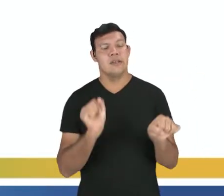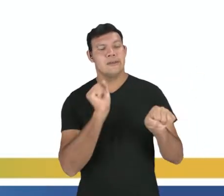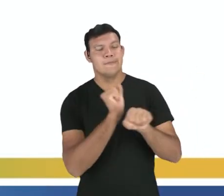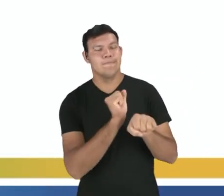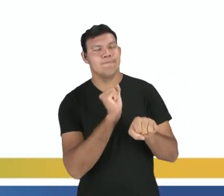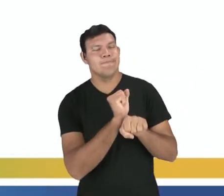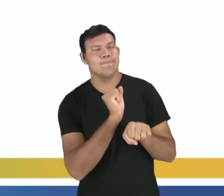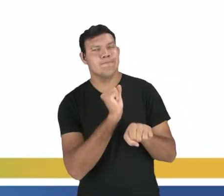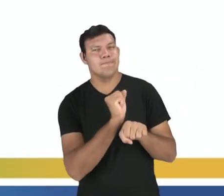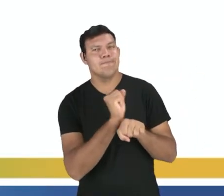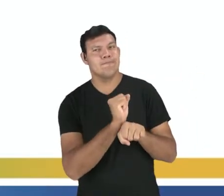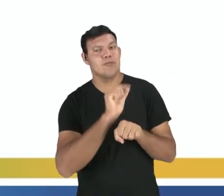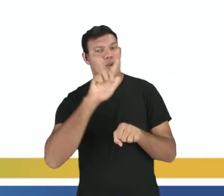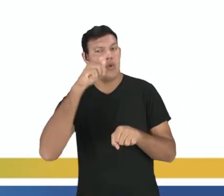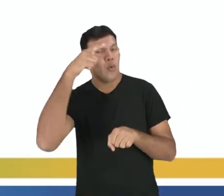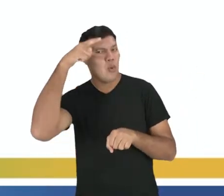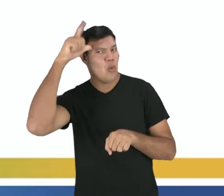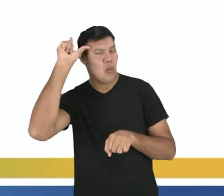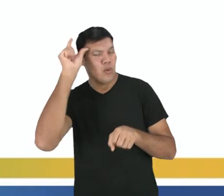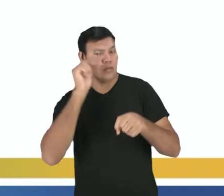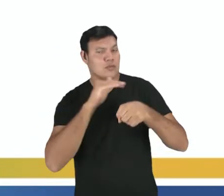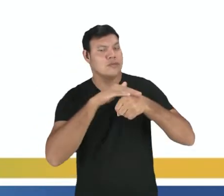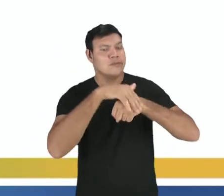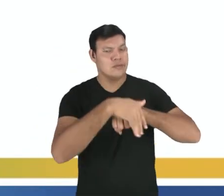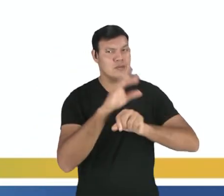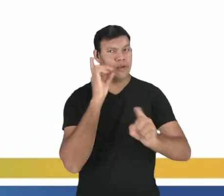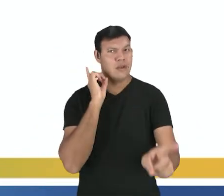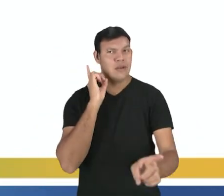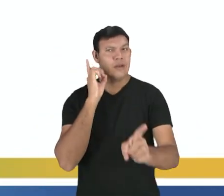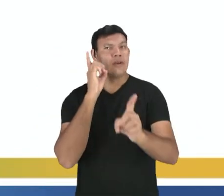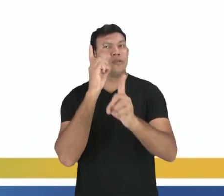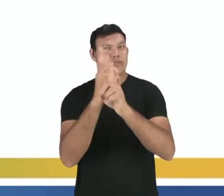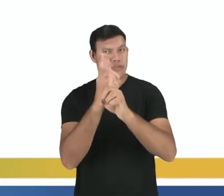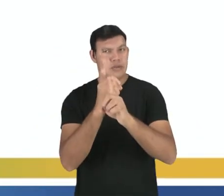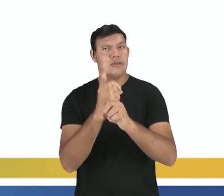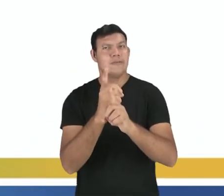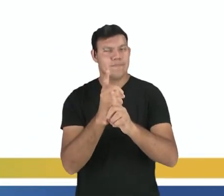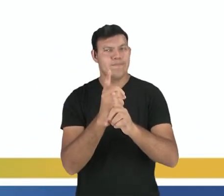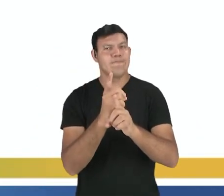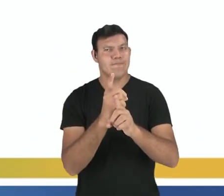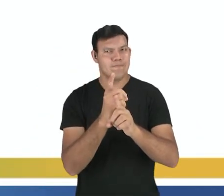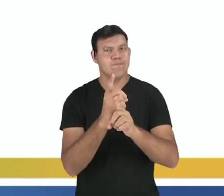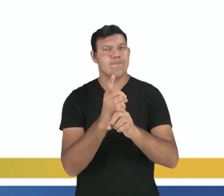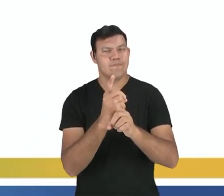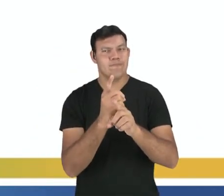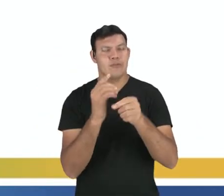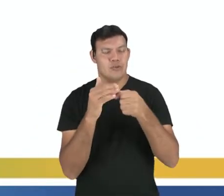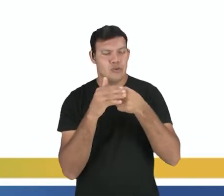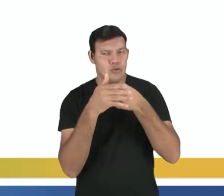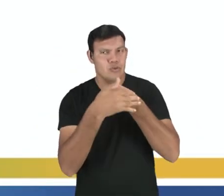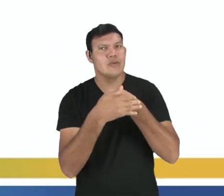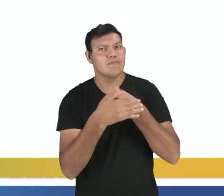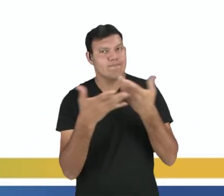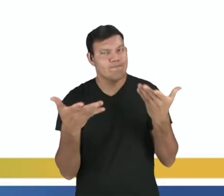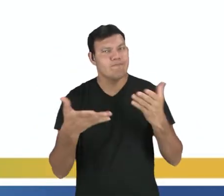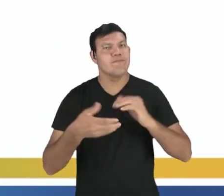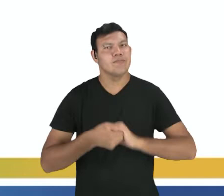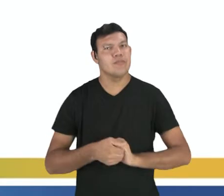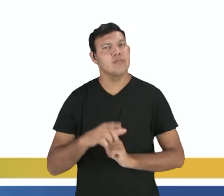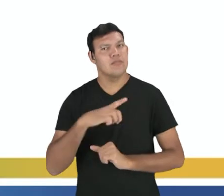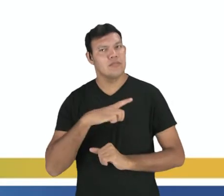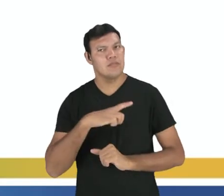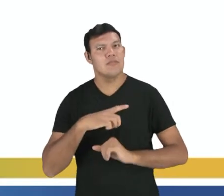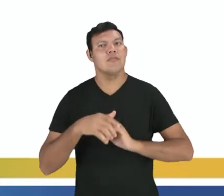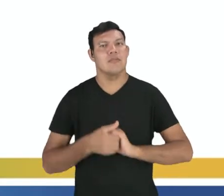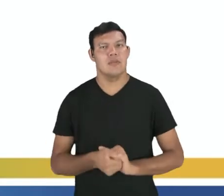pouco mais ontem à noite, eu poderia ter descoberto tudo sobre isso. Então, também quando eu tenho aí